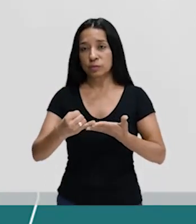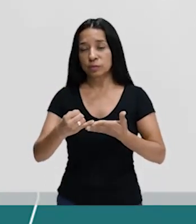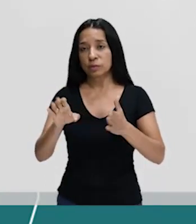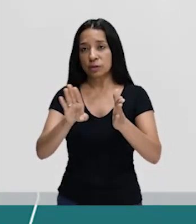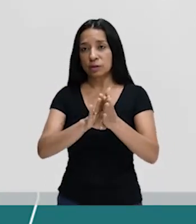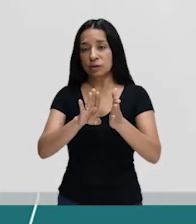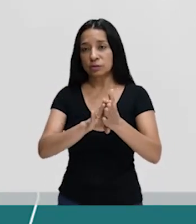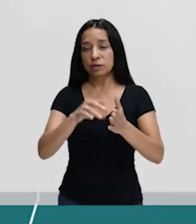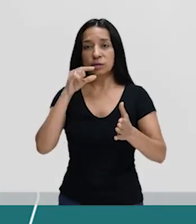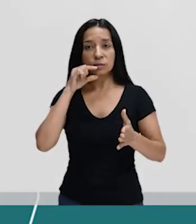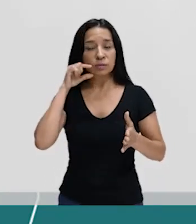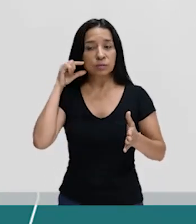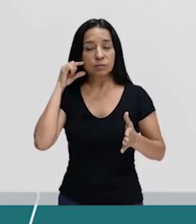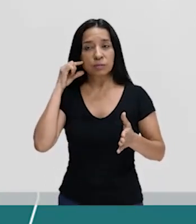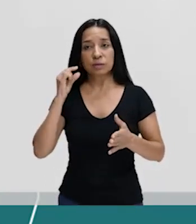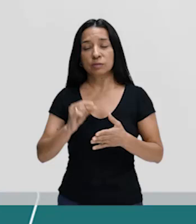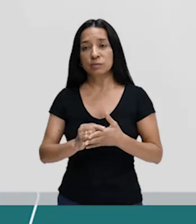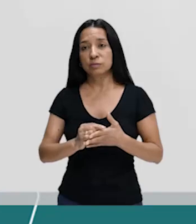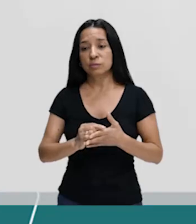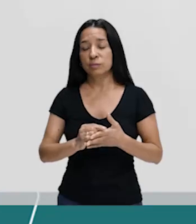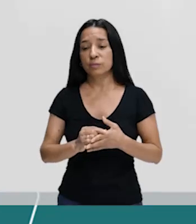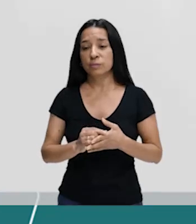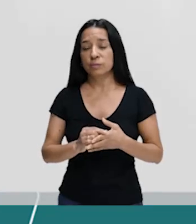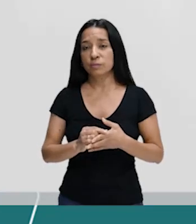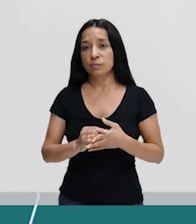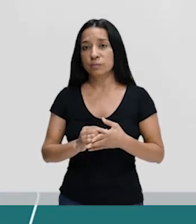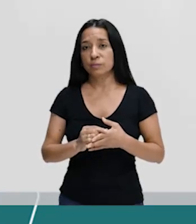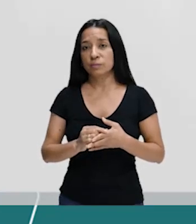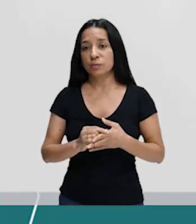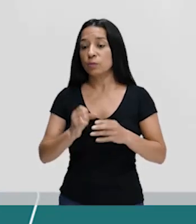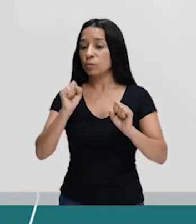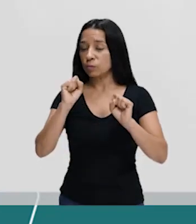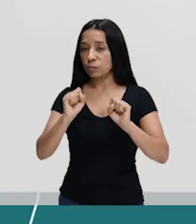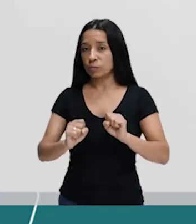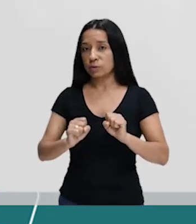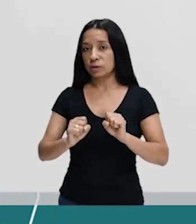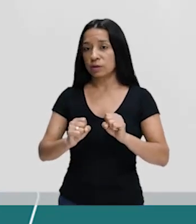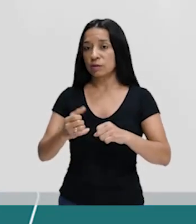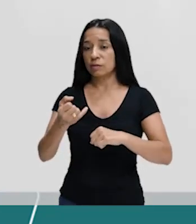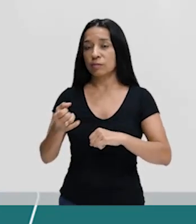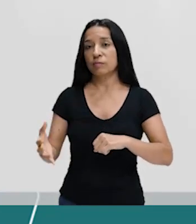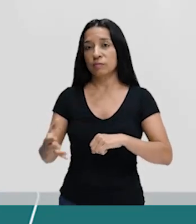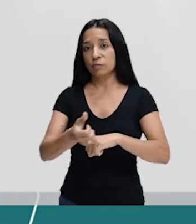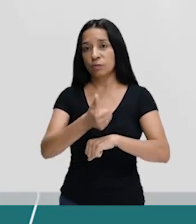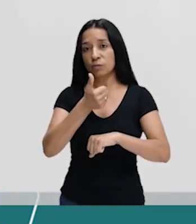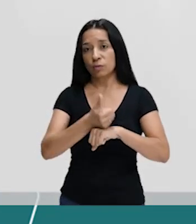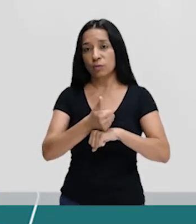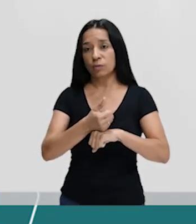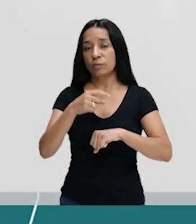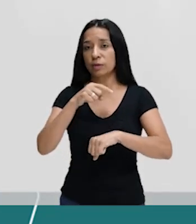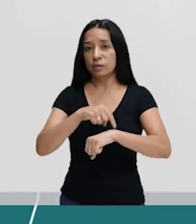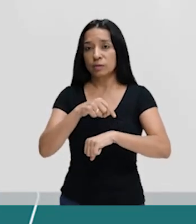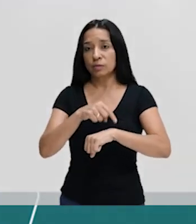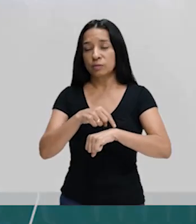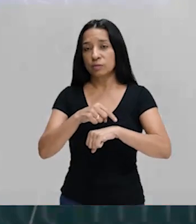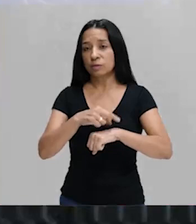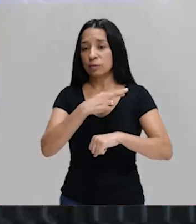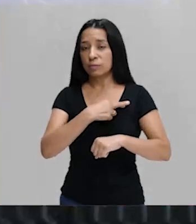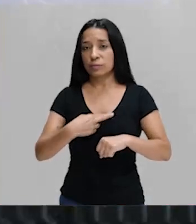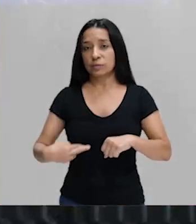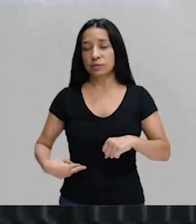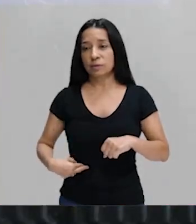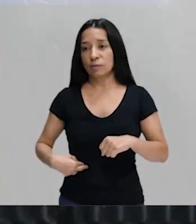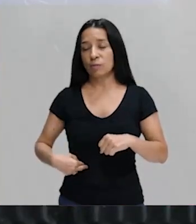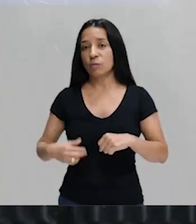II ao poder foi o golpe articulado no final do período regencial, que é o golpe